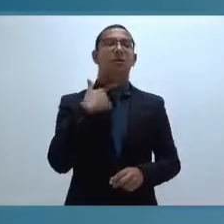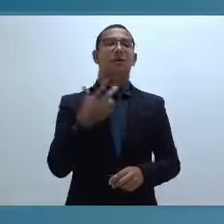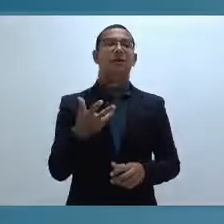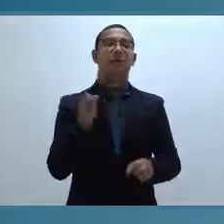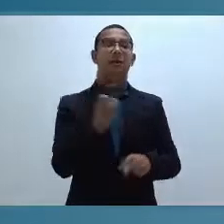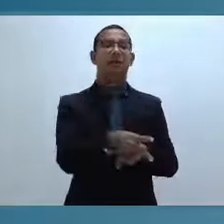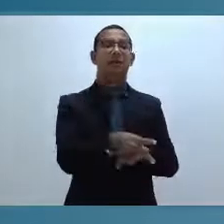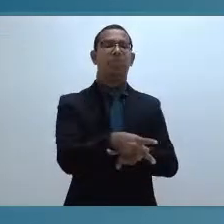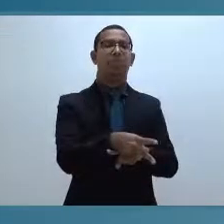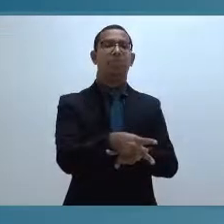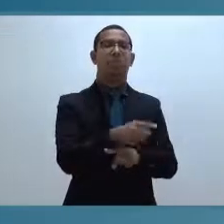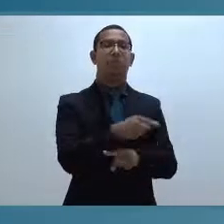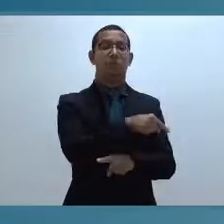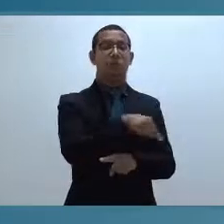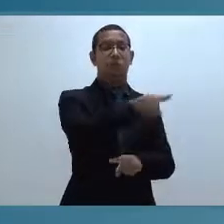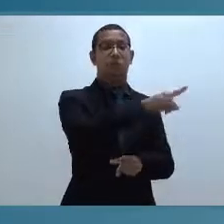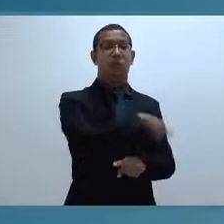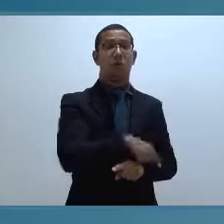Corte.